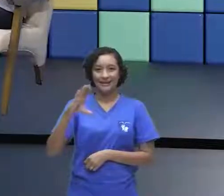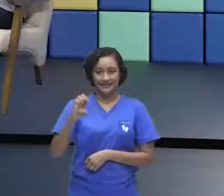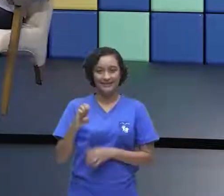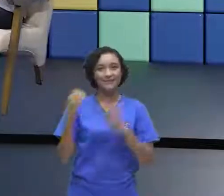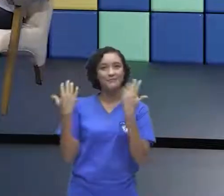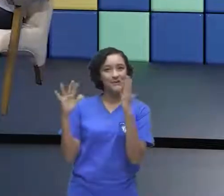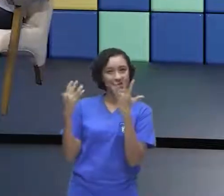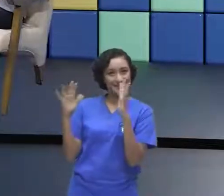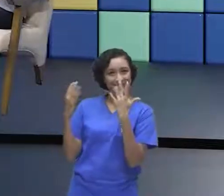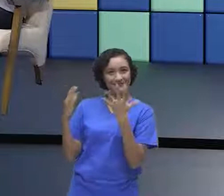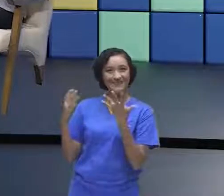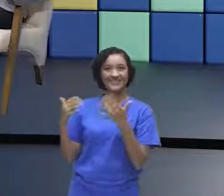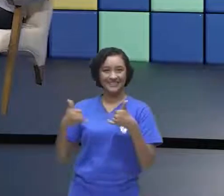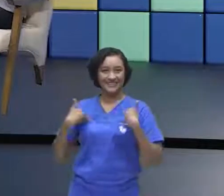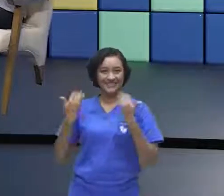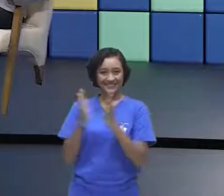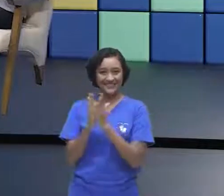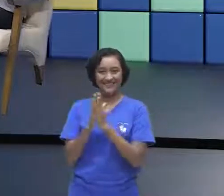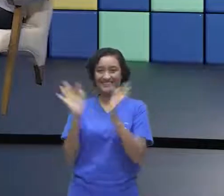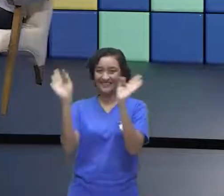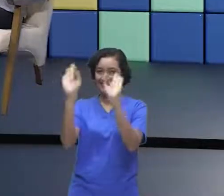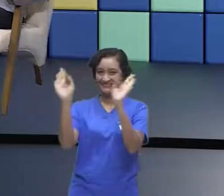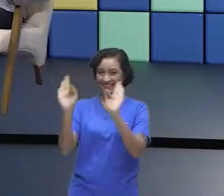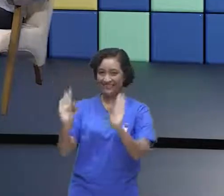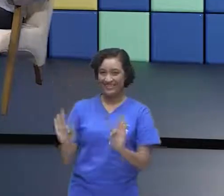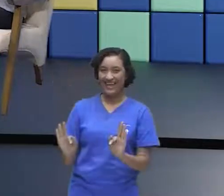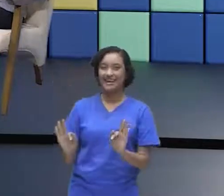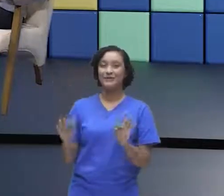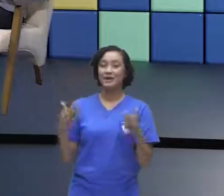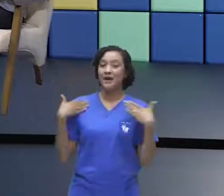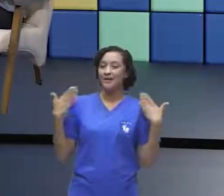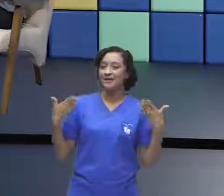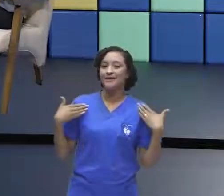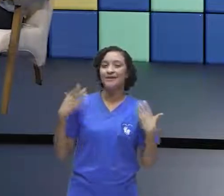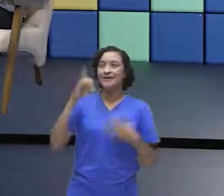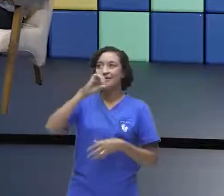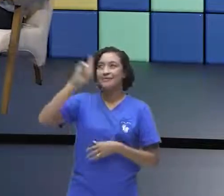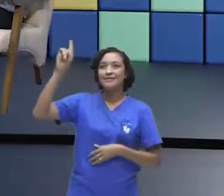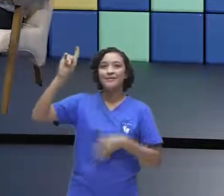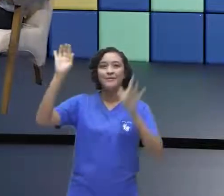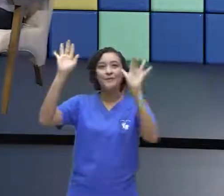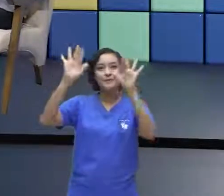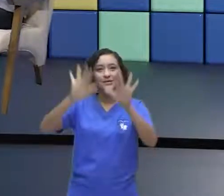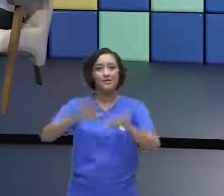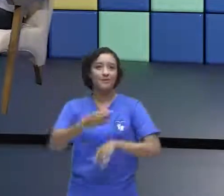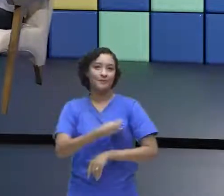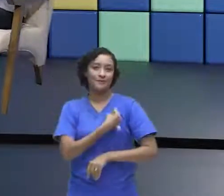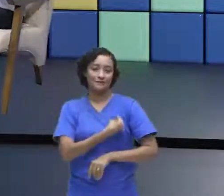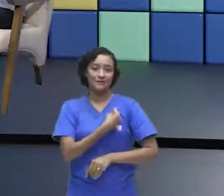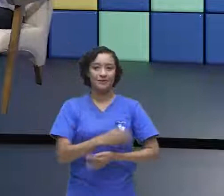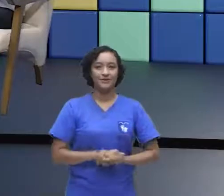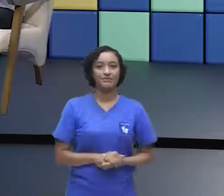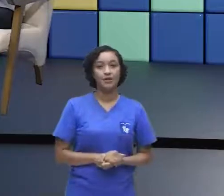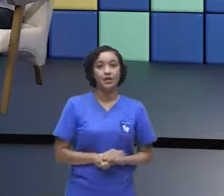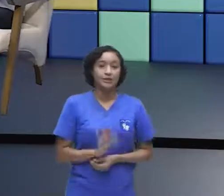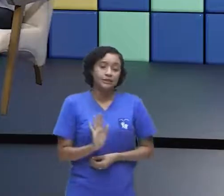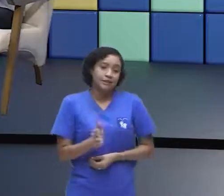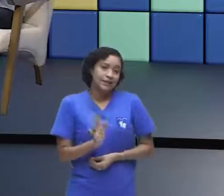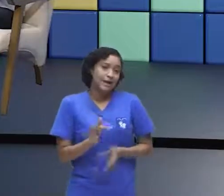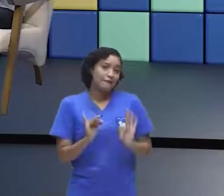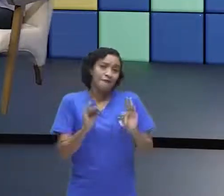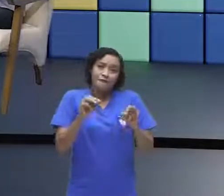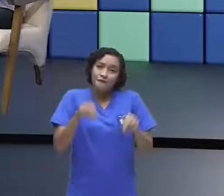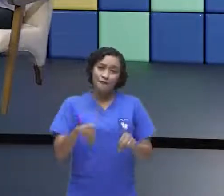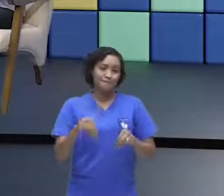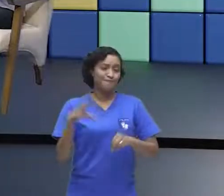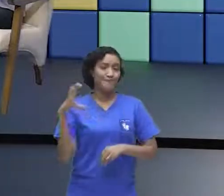Alice. Parabéns, Ana Alice. Felicidade, muitas alegrias, que Deus abençoe sua vida. como está encerrando, infelizmente passou rápido,